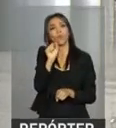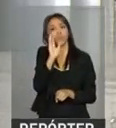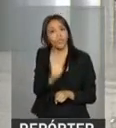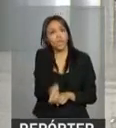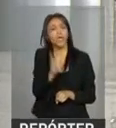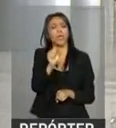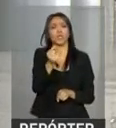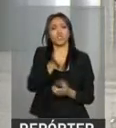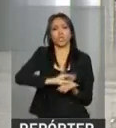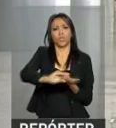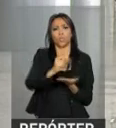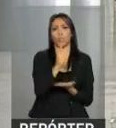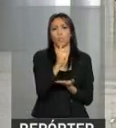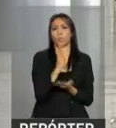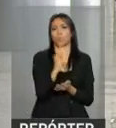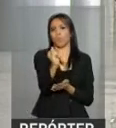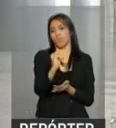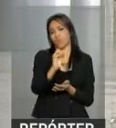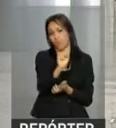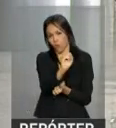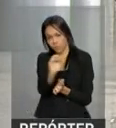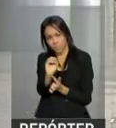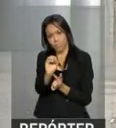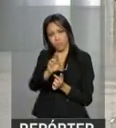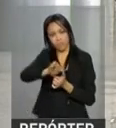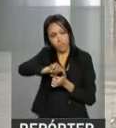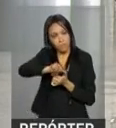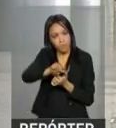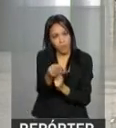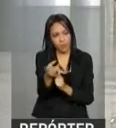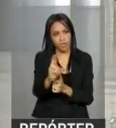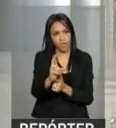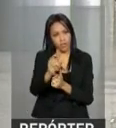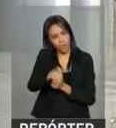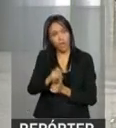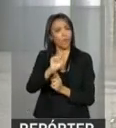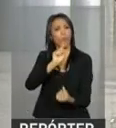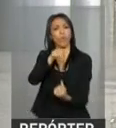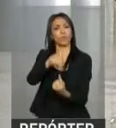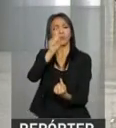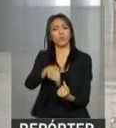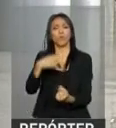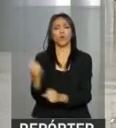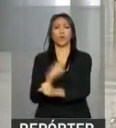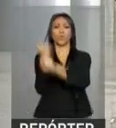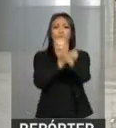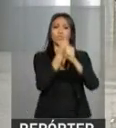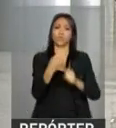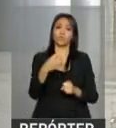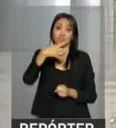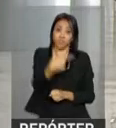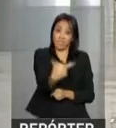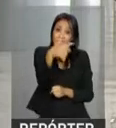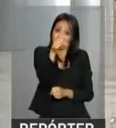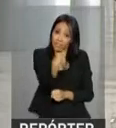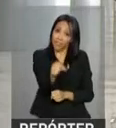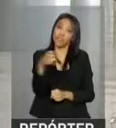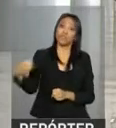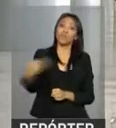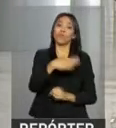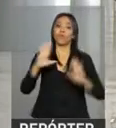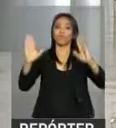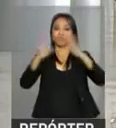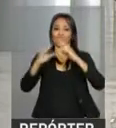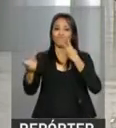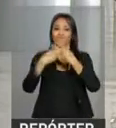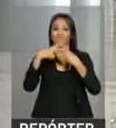feito nesse ano, de 1 bilhão e 800 milhões de reais, que deve resultar aí na construção de 27 novos presídios em todo o